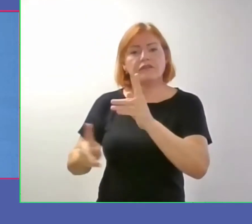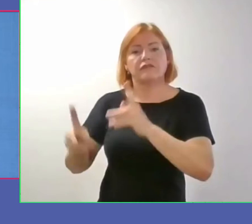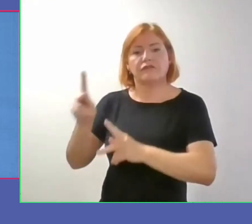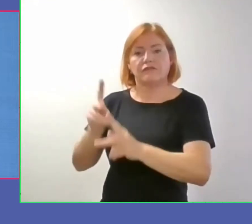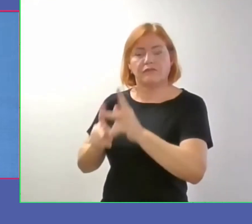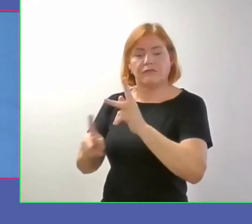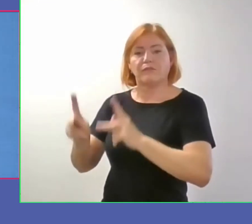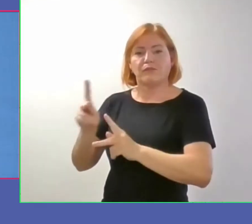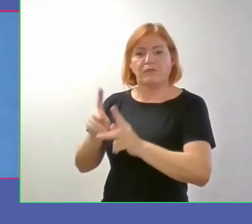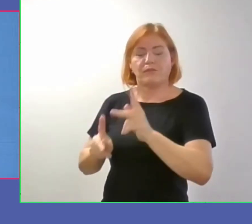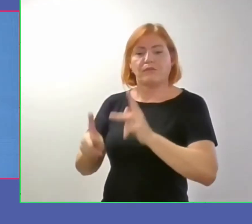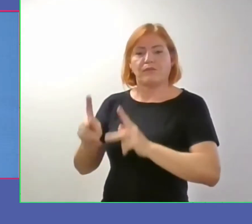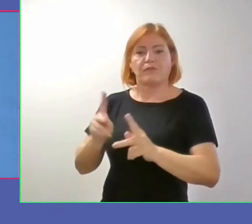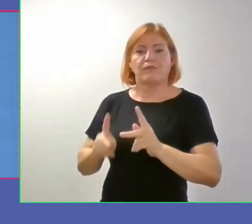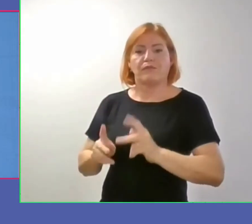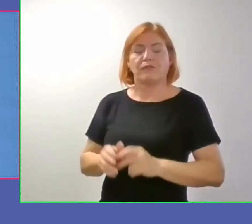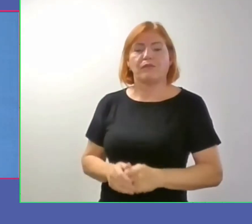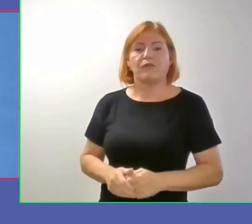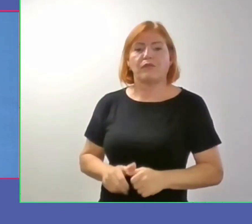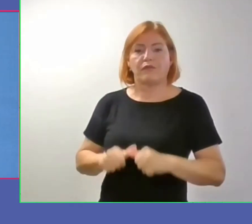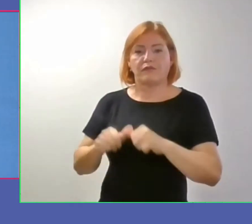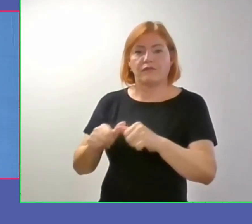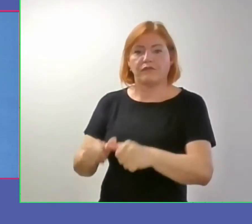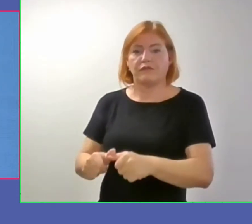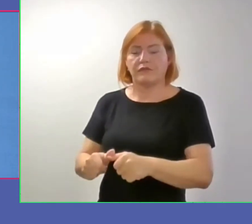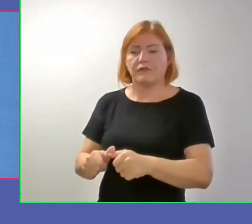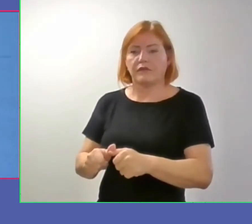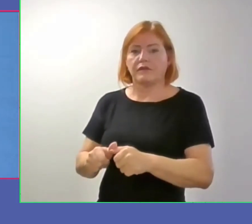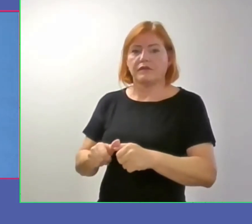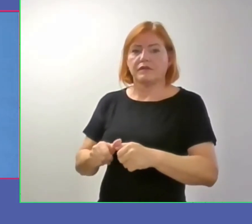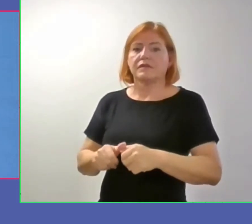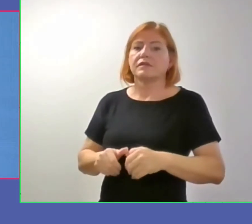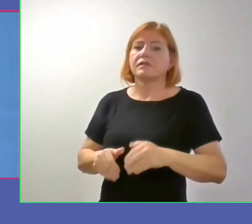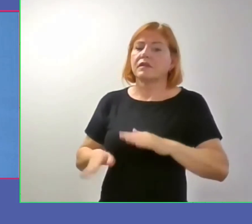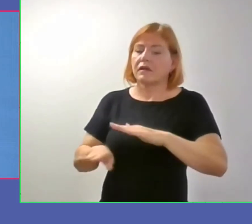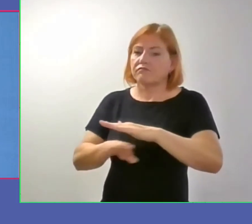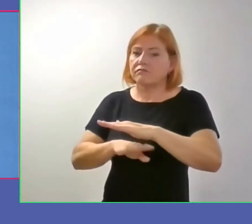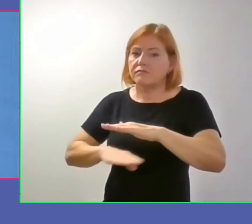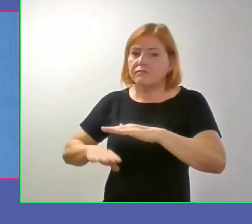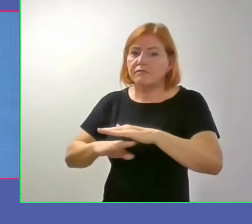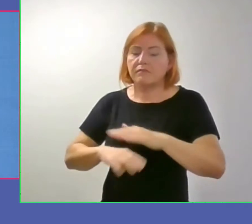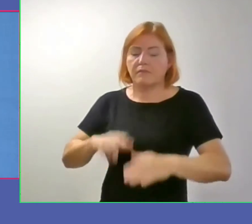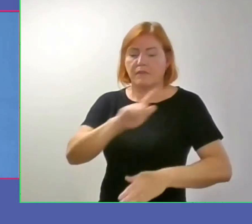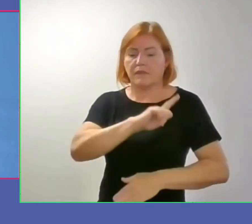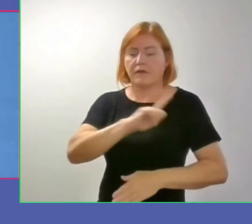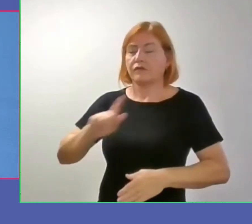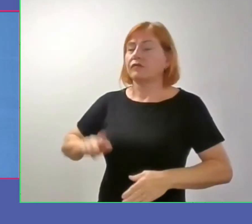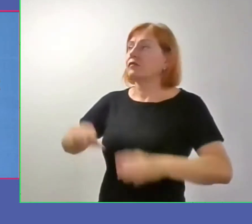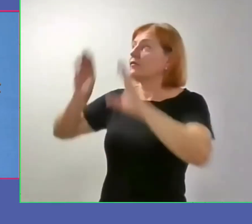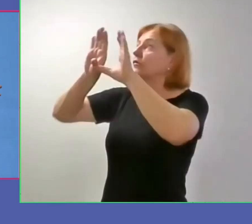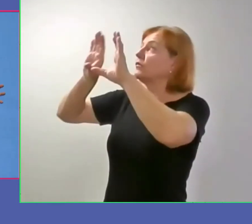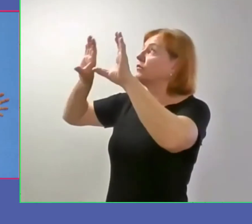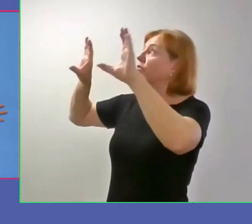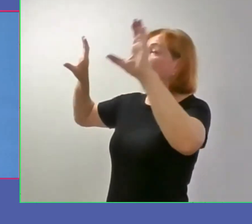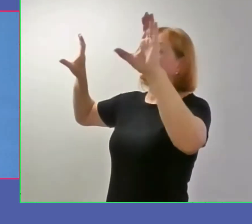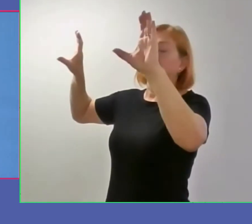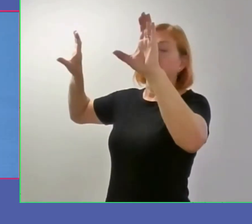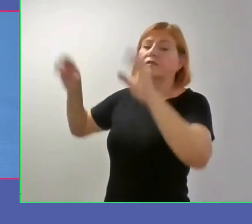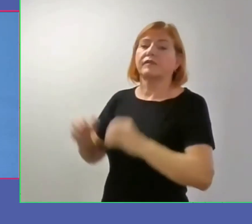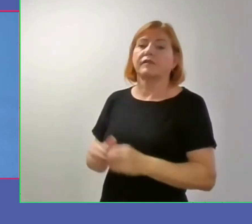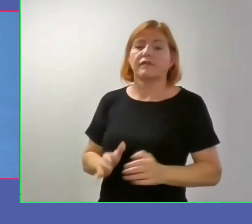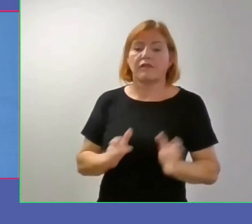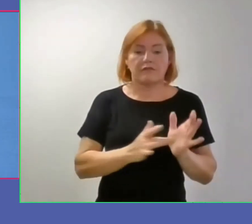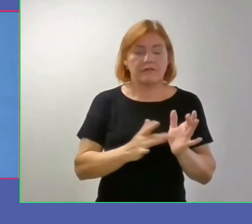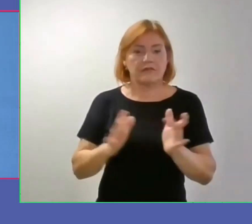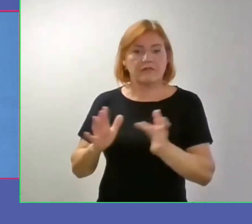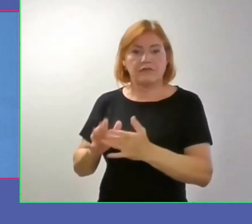Povo que está sob o governo celestial. Então Jesus veio aqui na terra para convocar um povo,